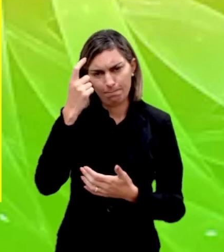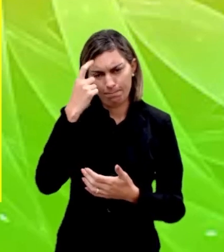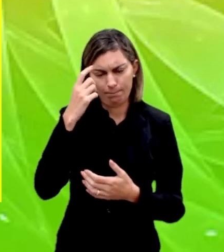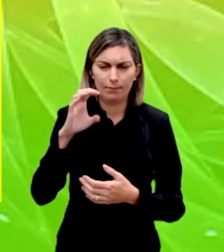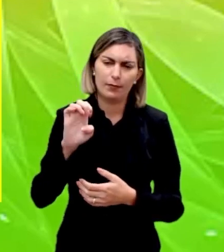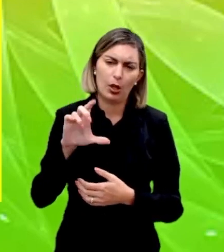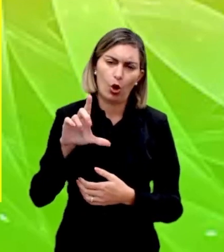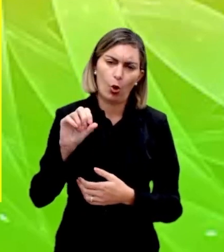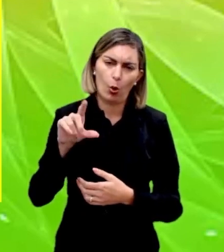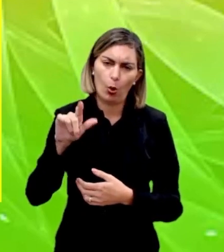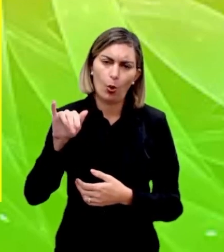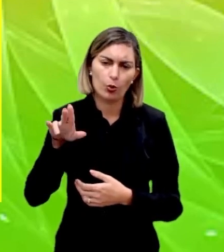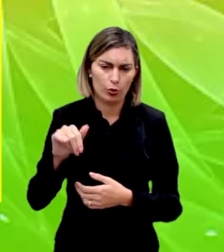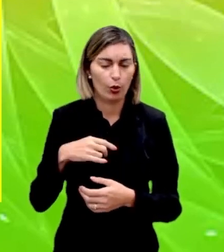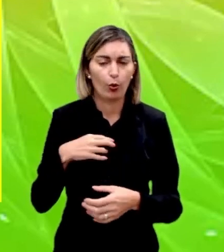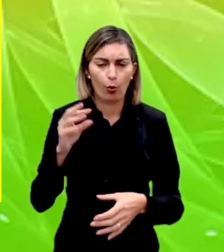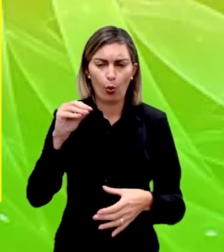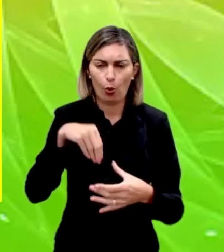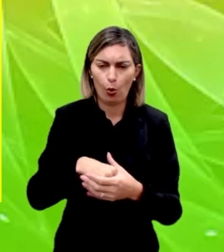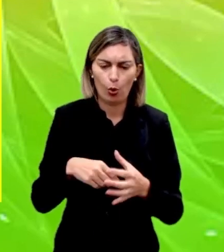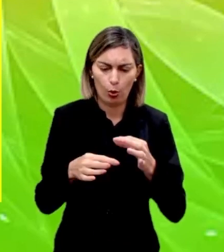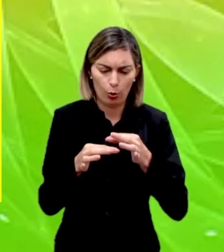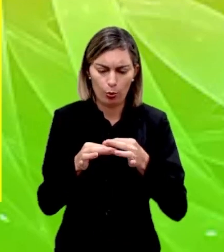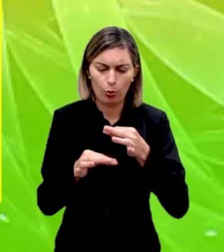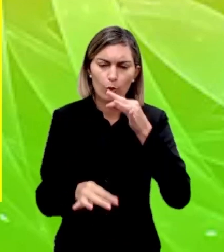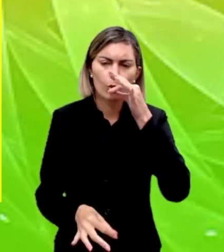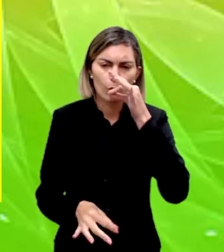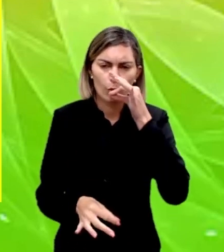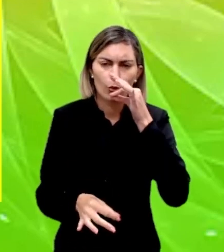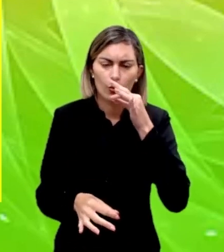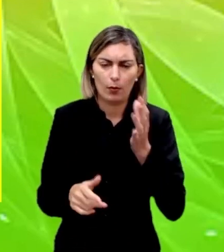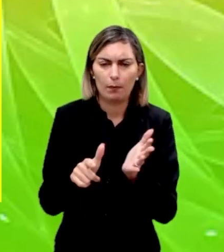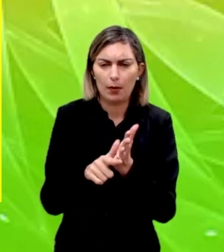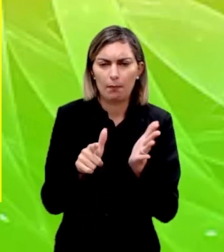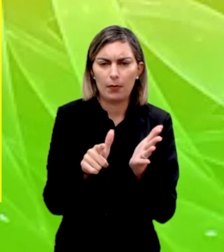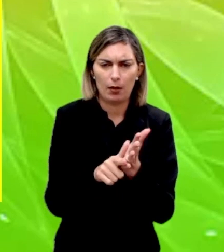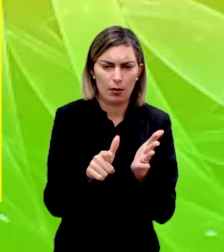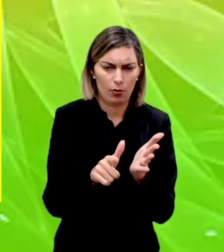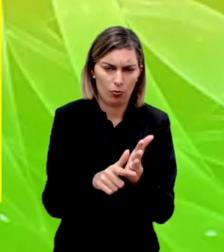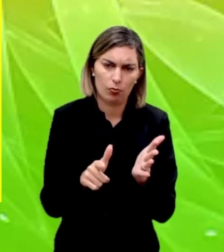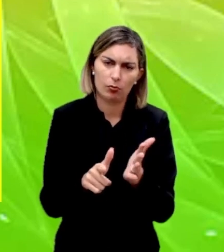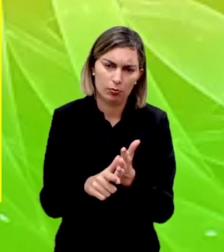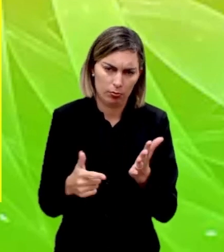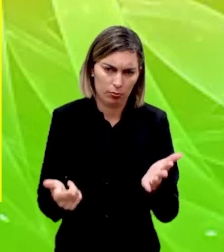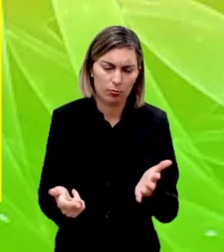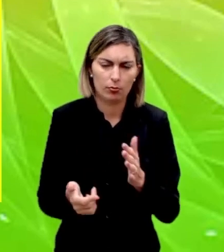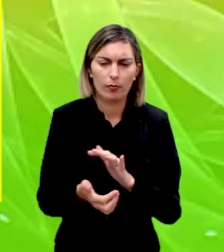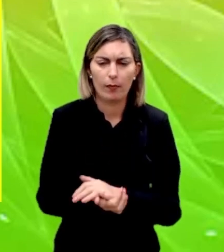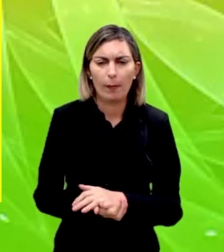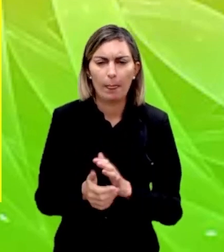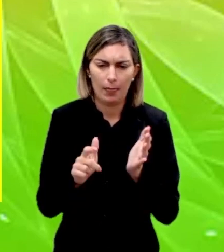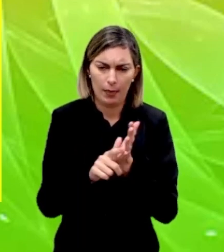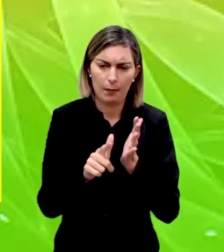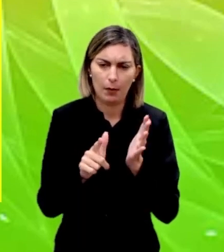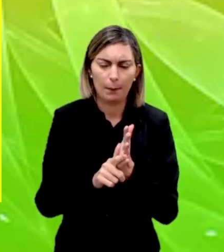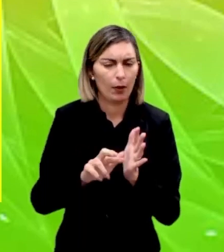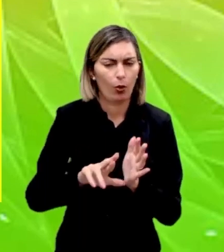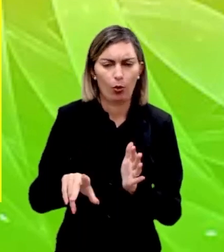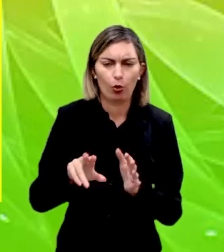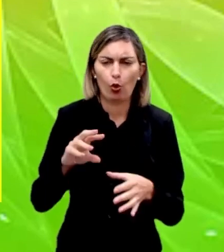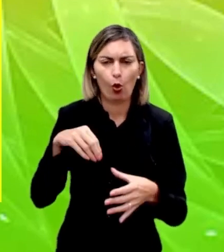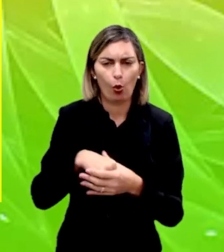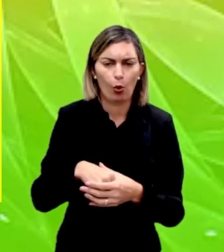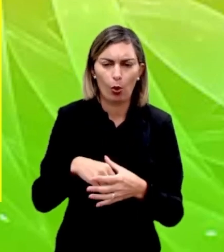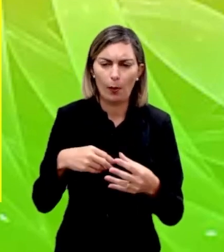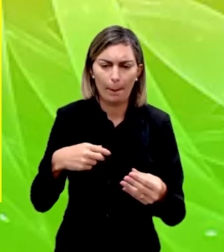ecológica, ele coloca os canudos de papel, né? Canudos de papel, não coloca canudos